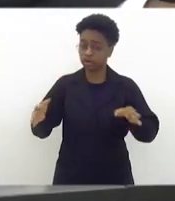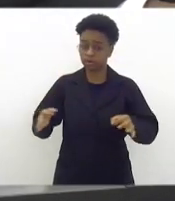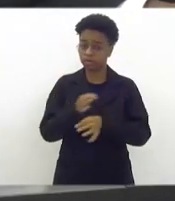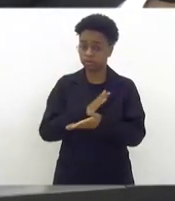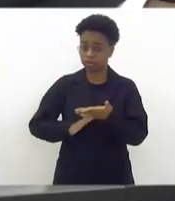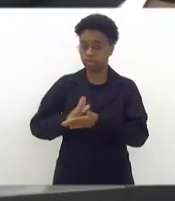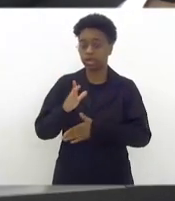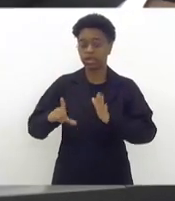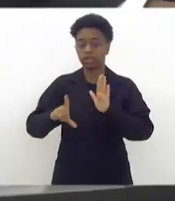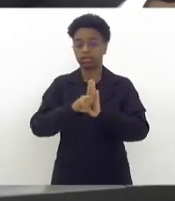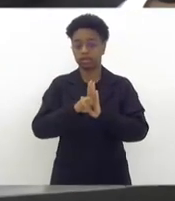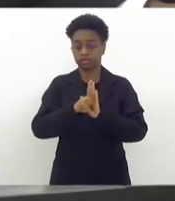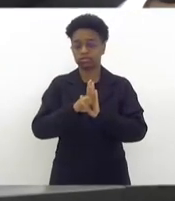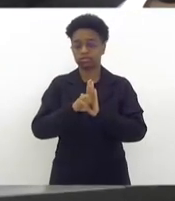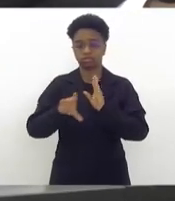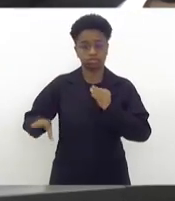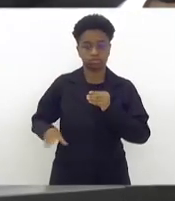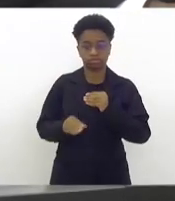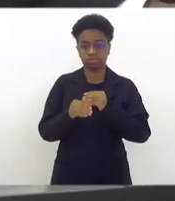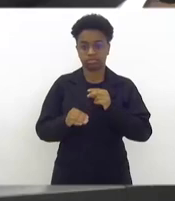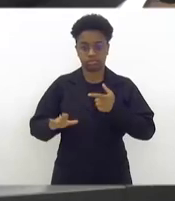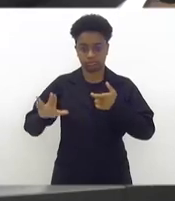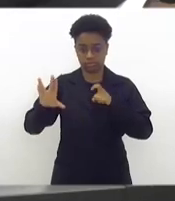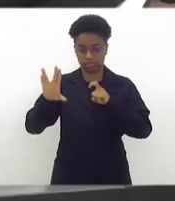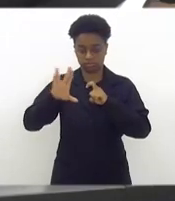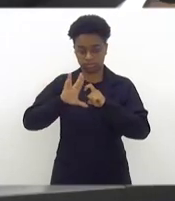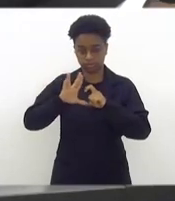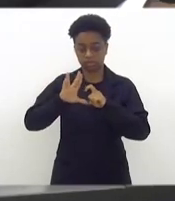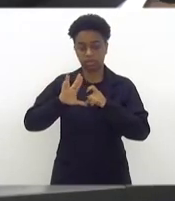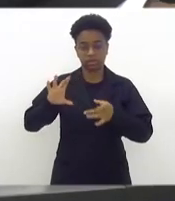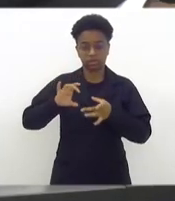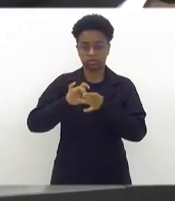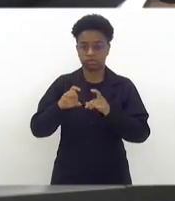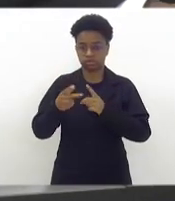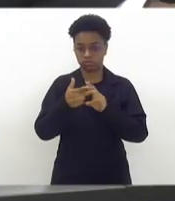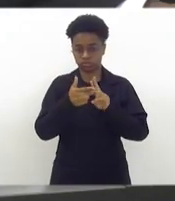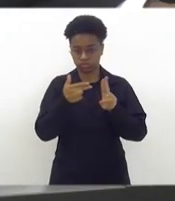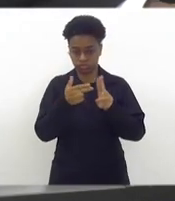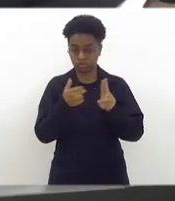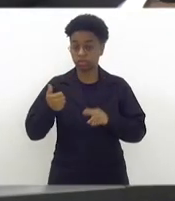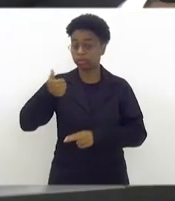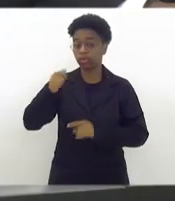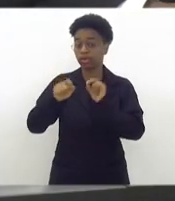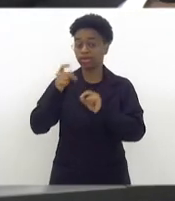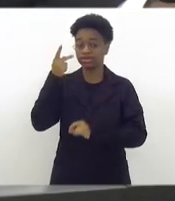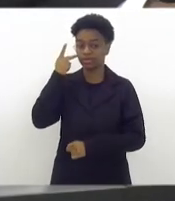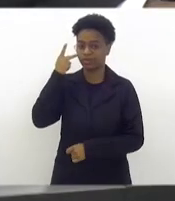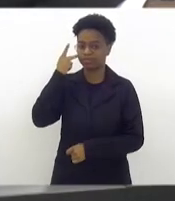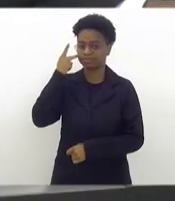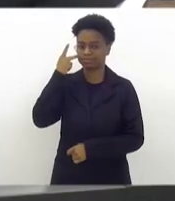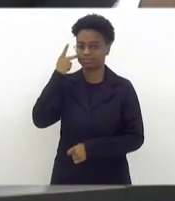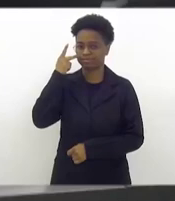lei da inclusão do canabidiol, do cannabis medicinal, no SUS. O primeiro deles foi São Paulo, que